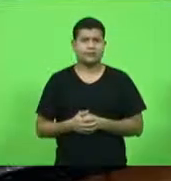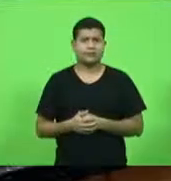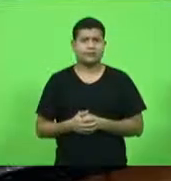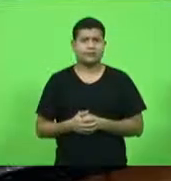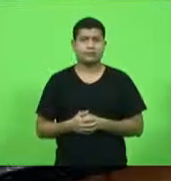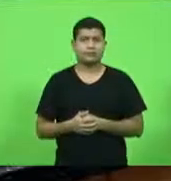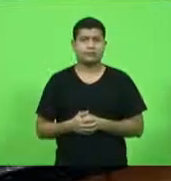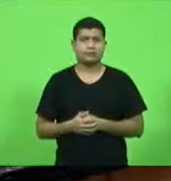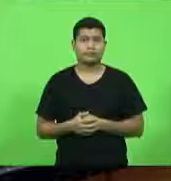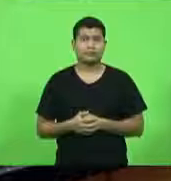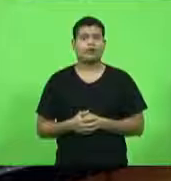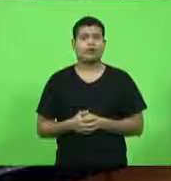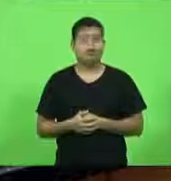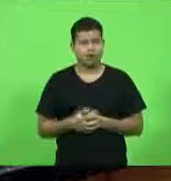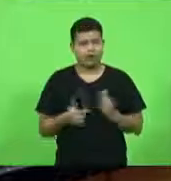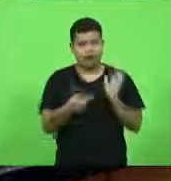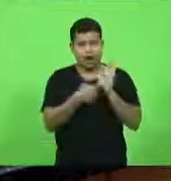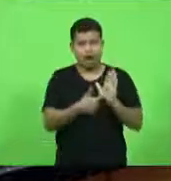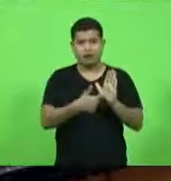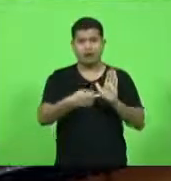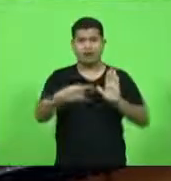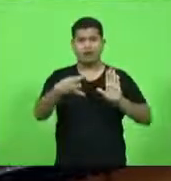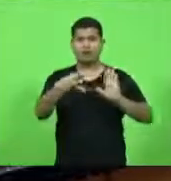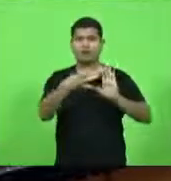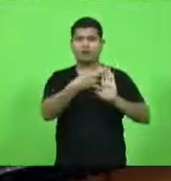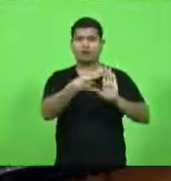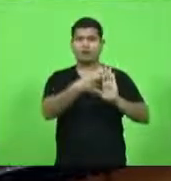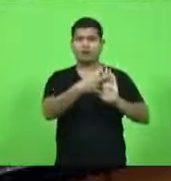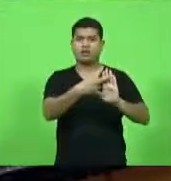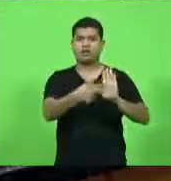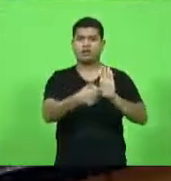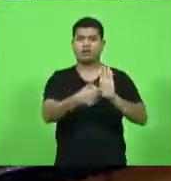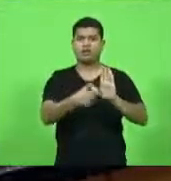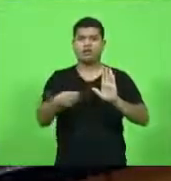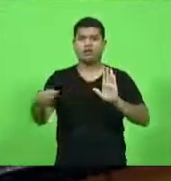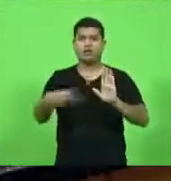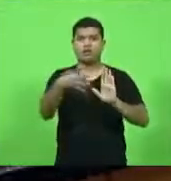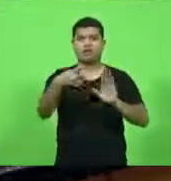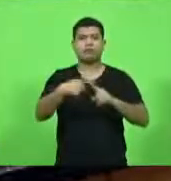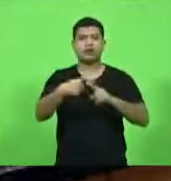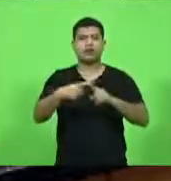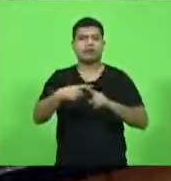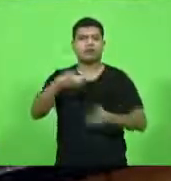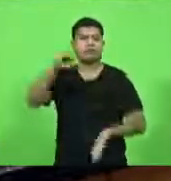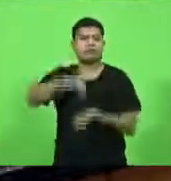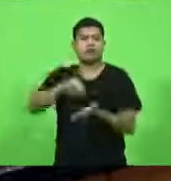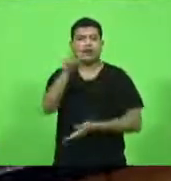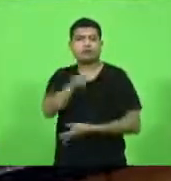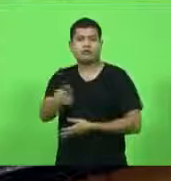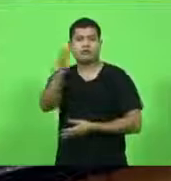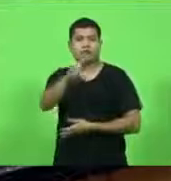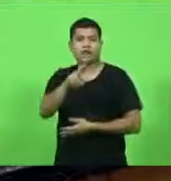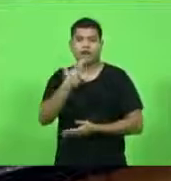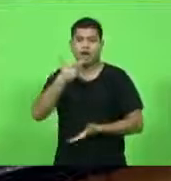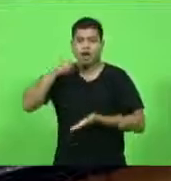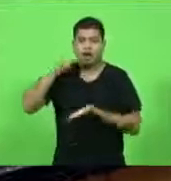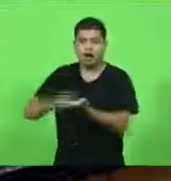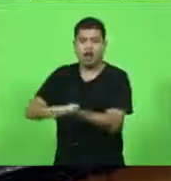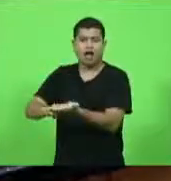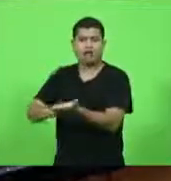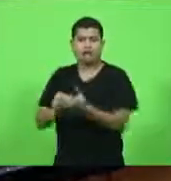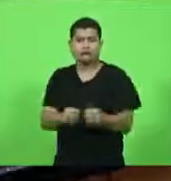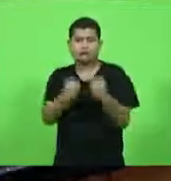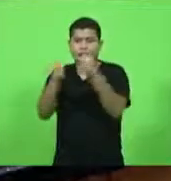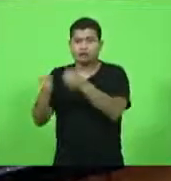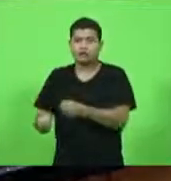Para isso existe o regimento. Como eu disse, meu regimento está aqui novinho, porque eu não uso, por causa da carta do poder. Fizemos um acordo. Eu falei, que